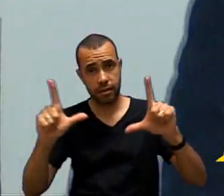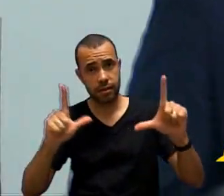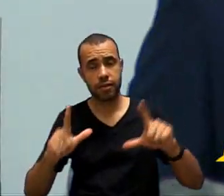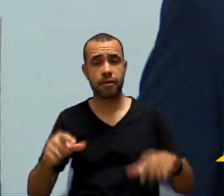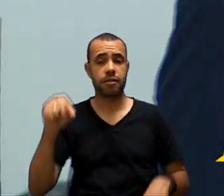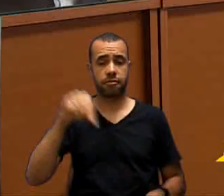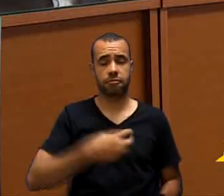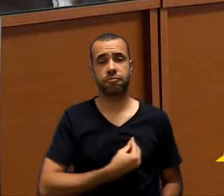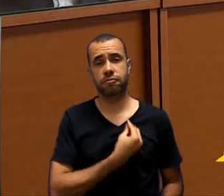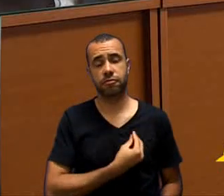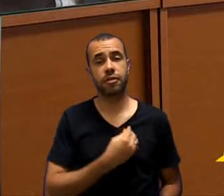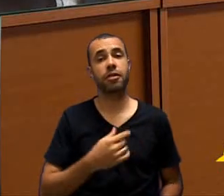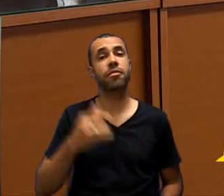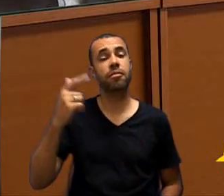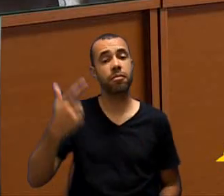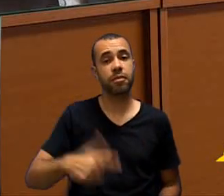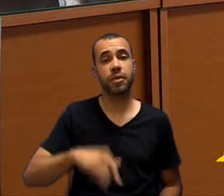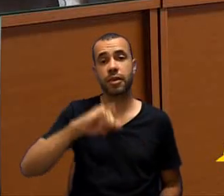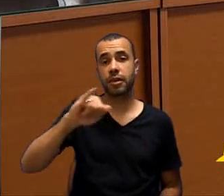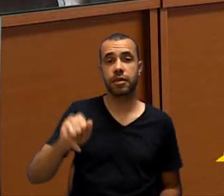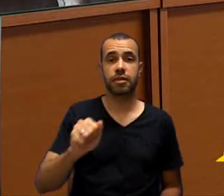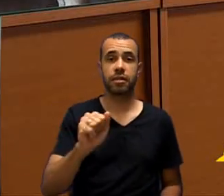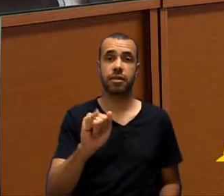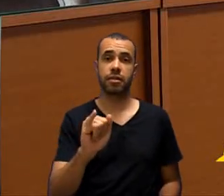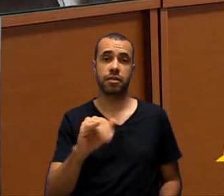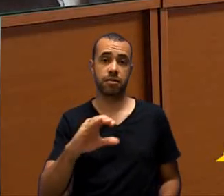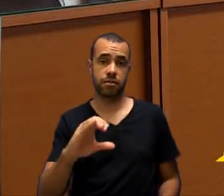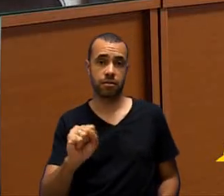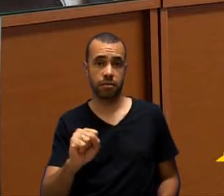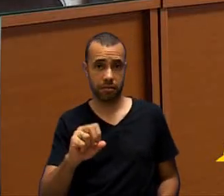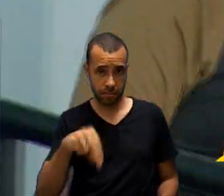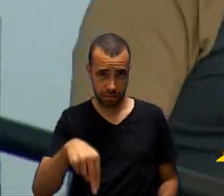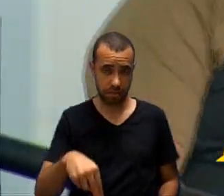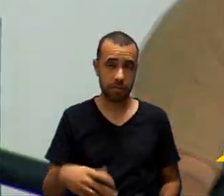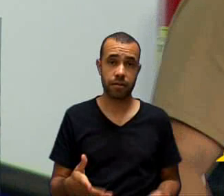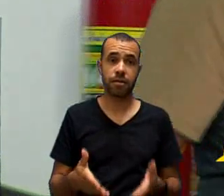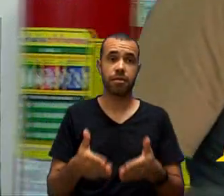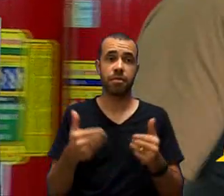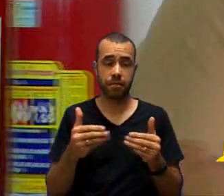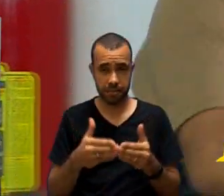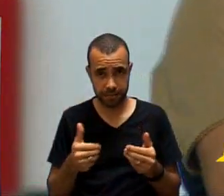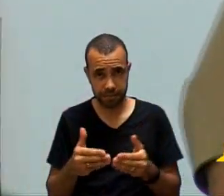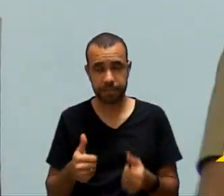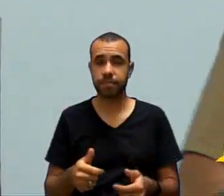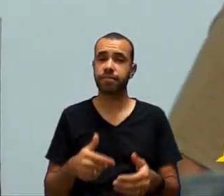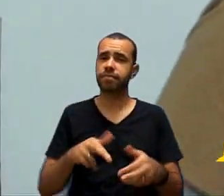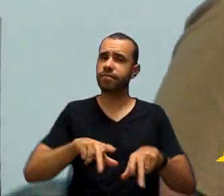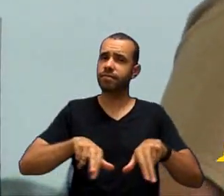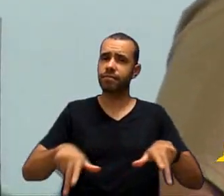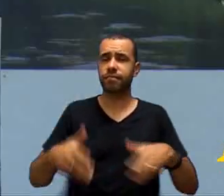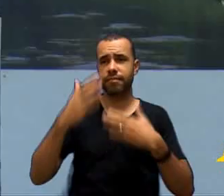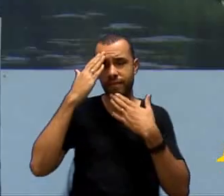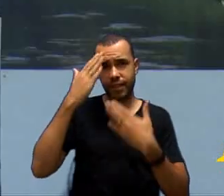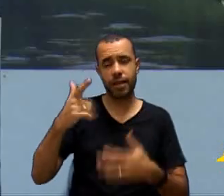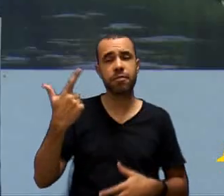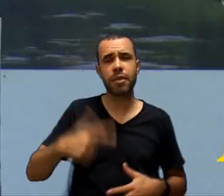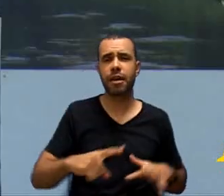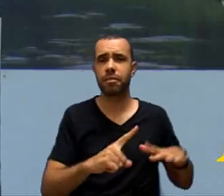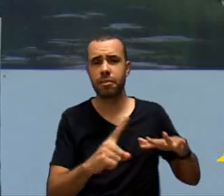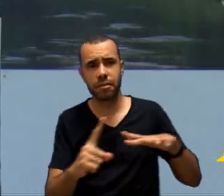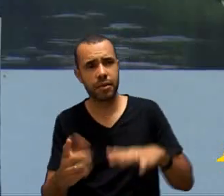Obrigado, Jailson, que me aguenta todos os dias quando eu fico pedindo coisa lá de gráfico. Obrigado. Obrigado aos meus amigos do